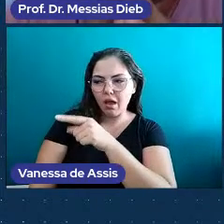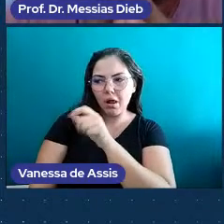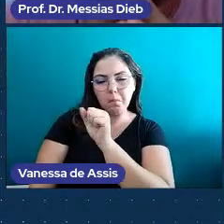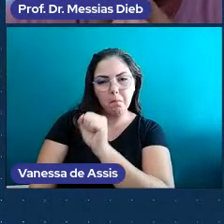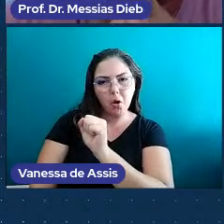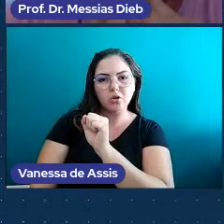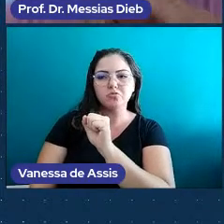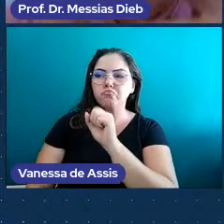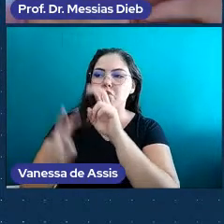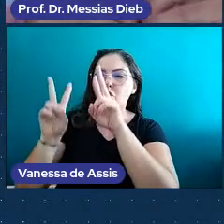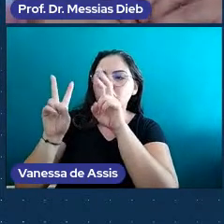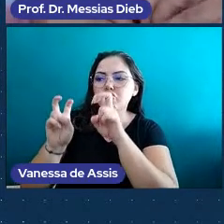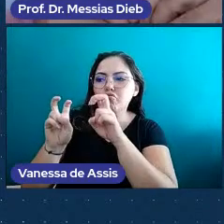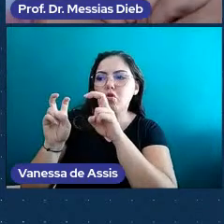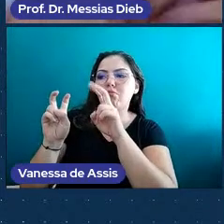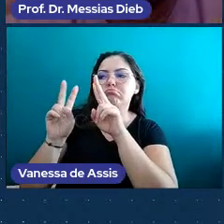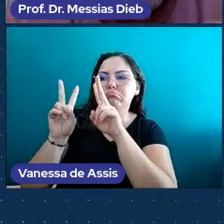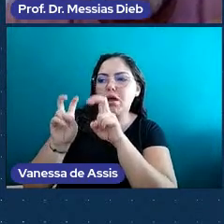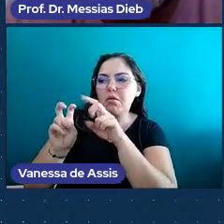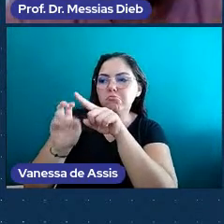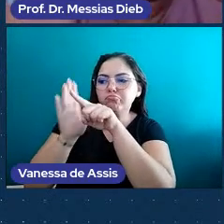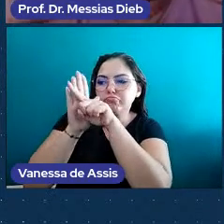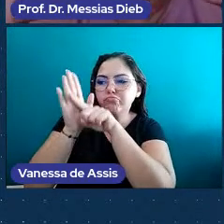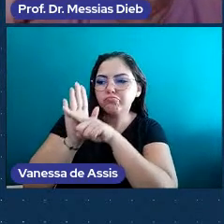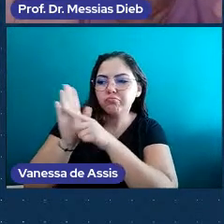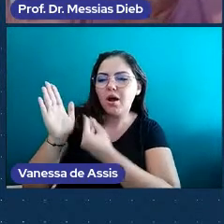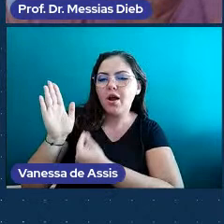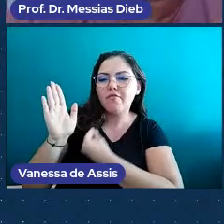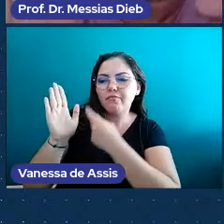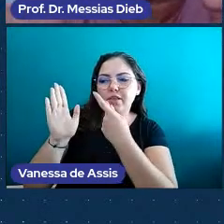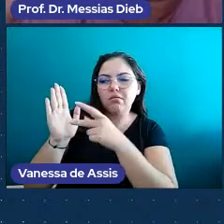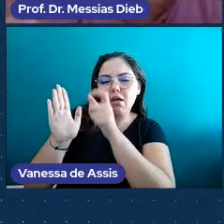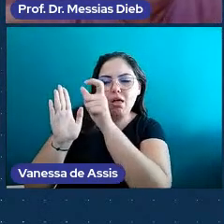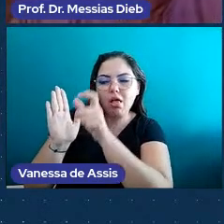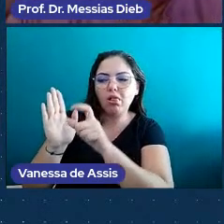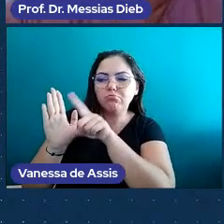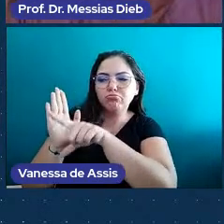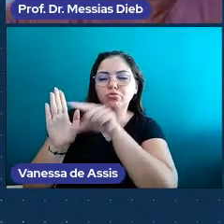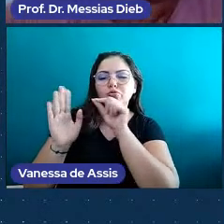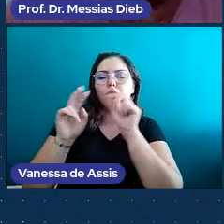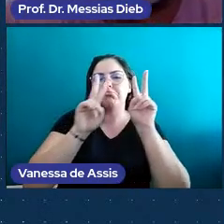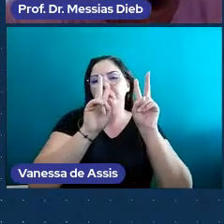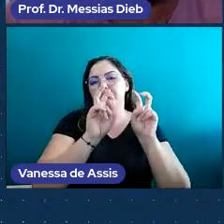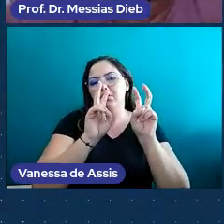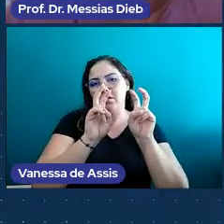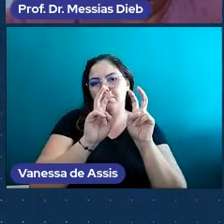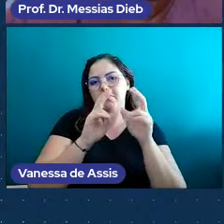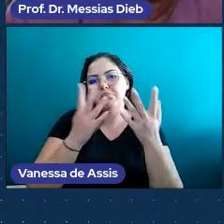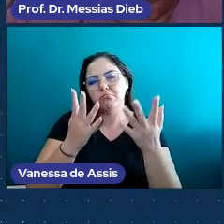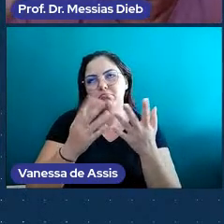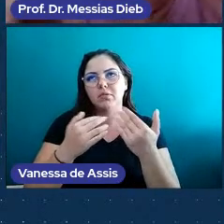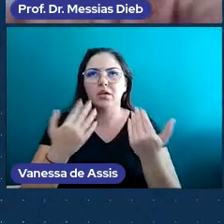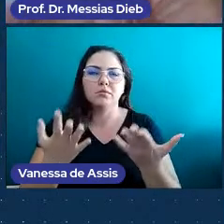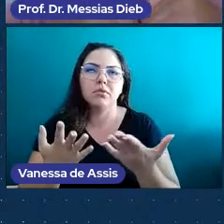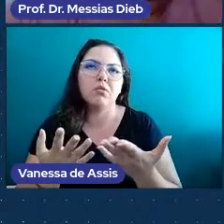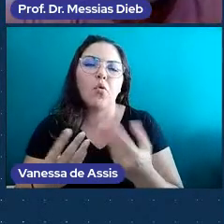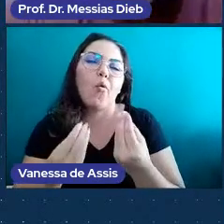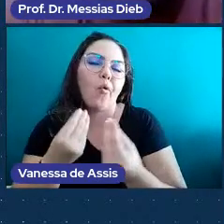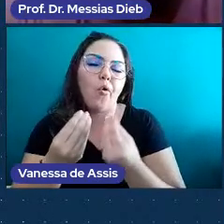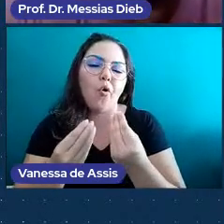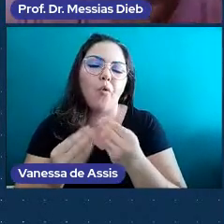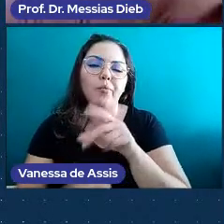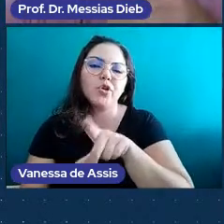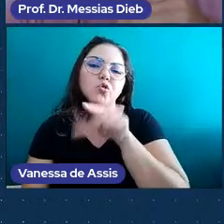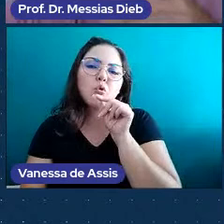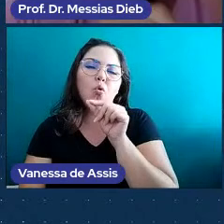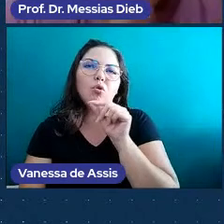existe uma maneira única de dizer assim, como que eu escolho um tema para pesquisar, né?